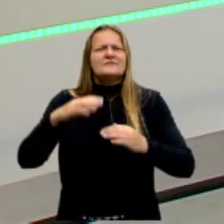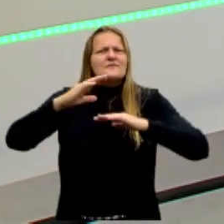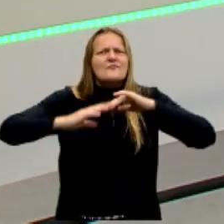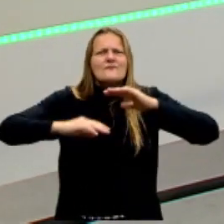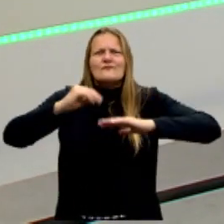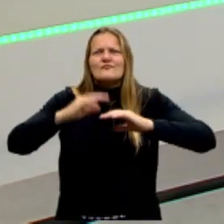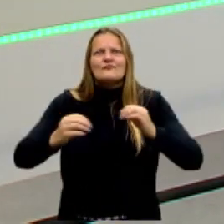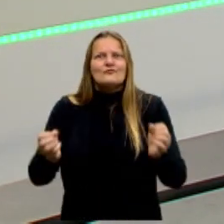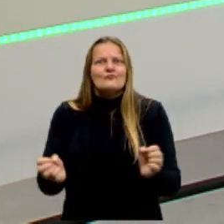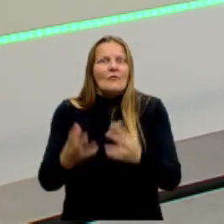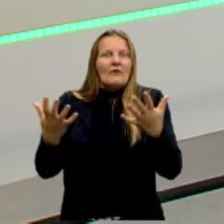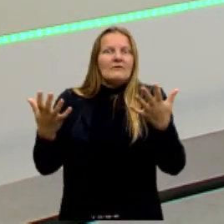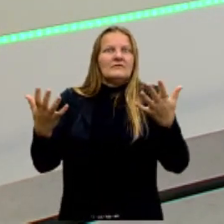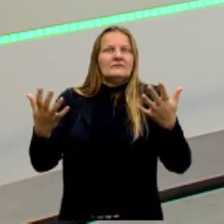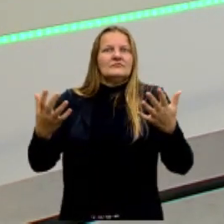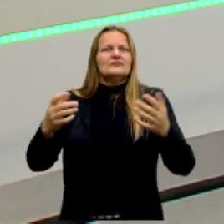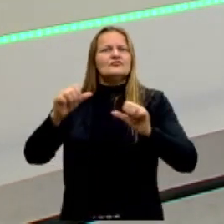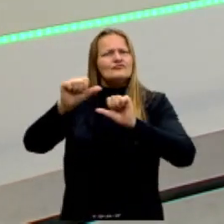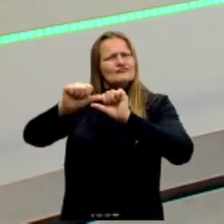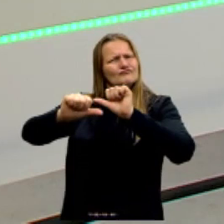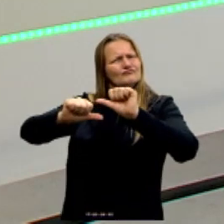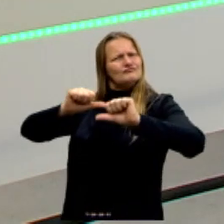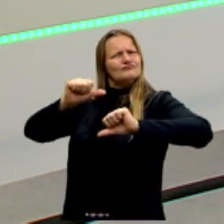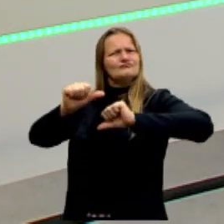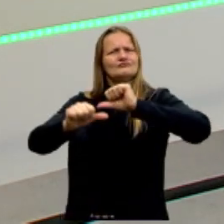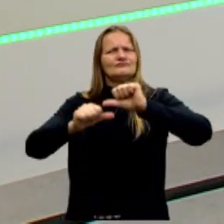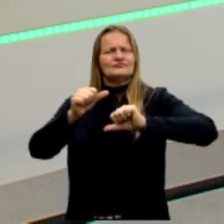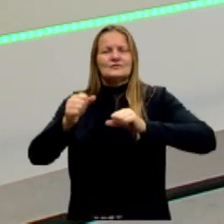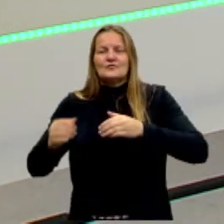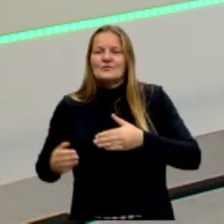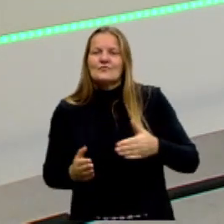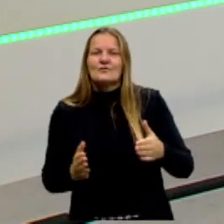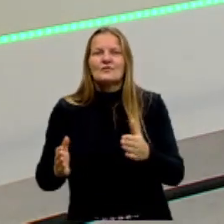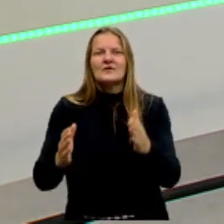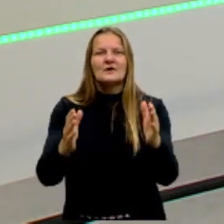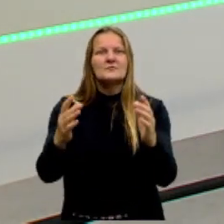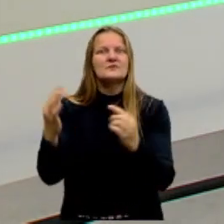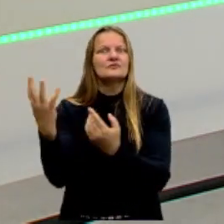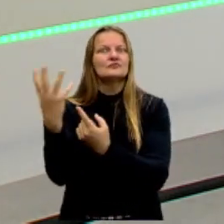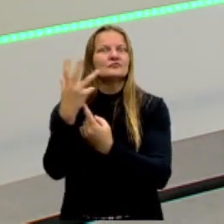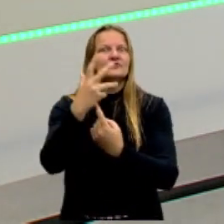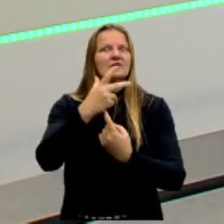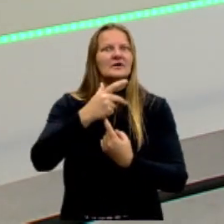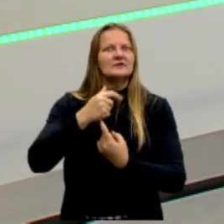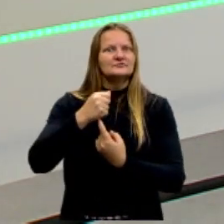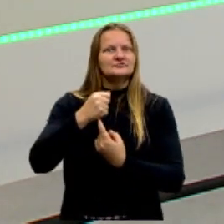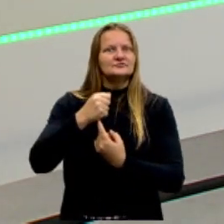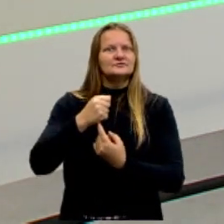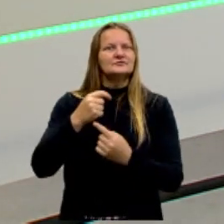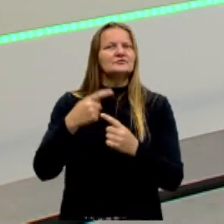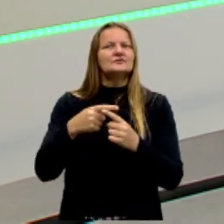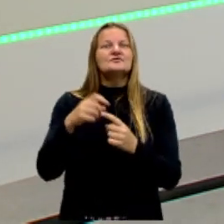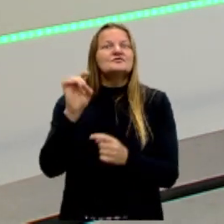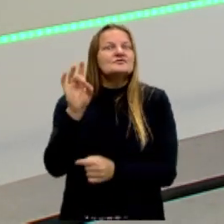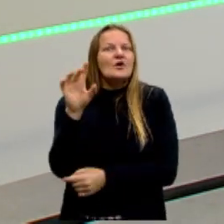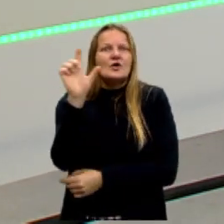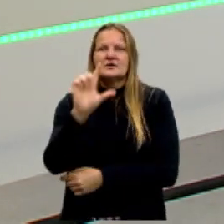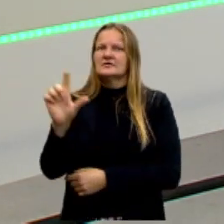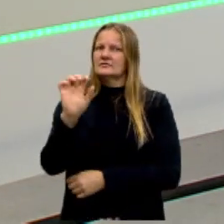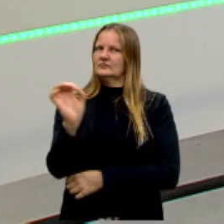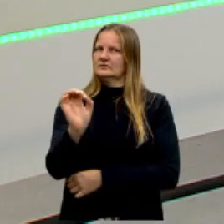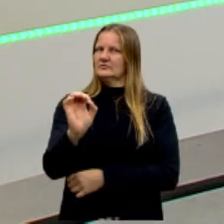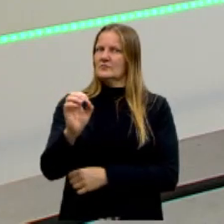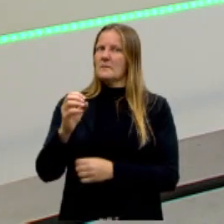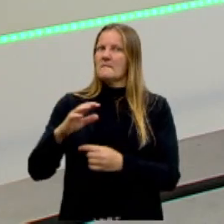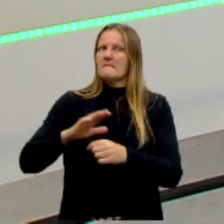fato que mudou todos os caminhos das Artes e não somente da literatura